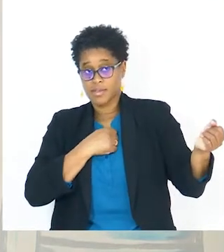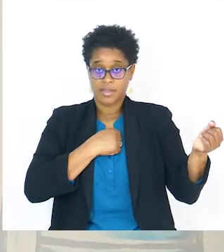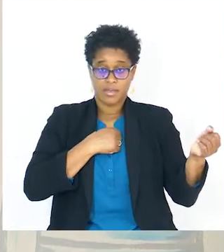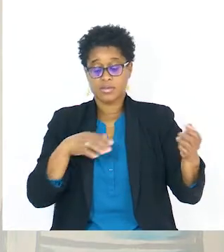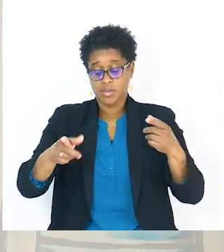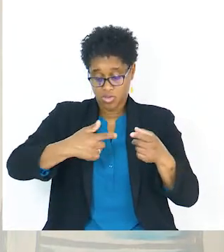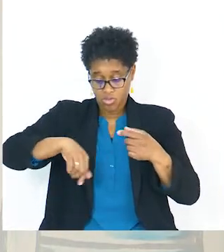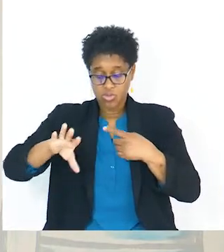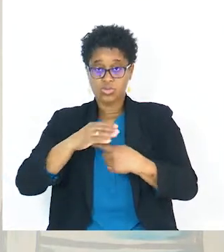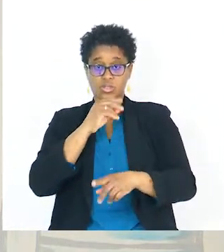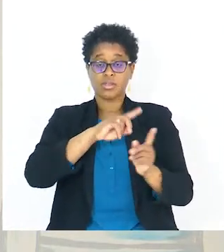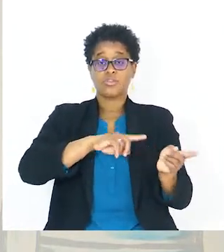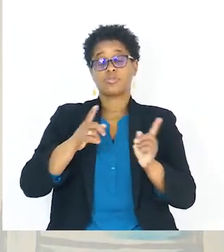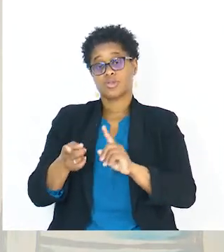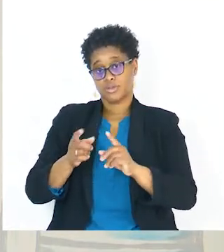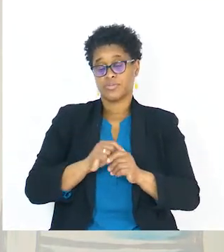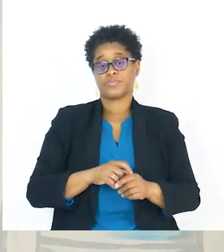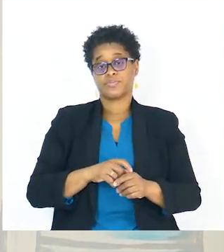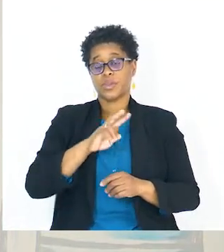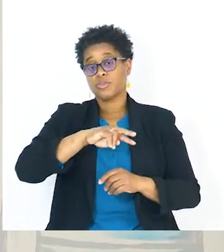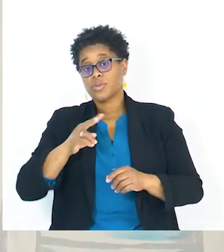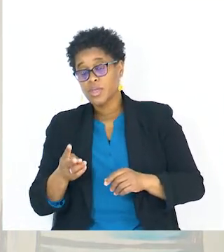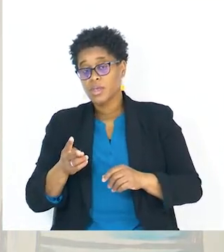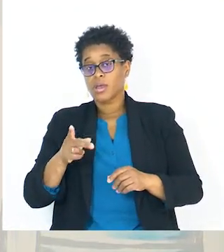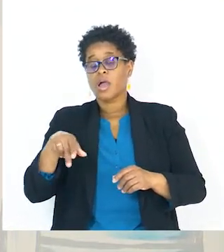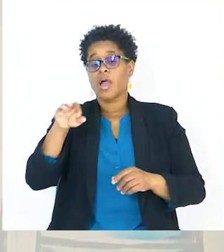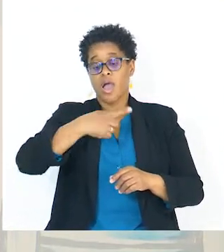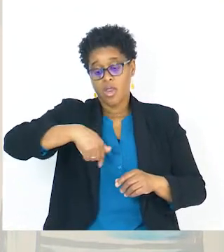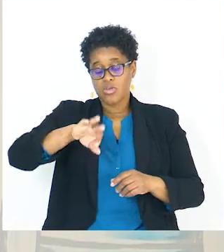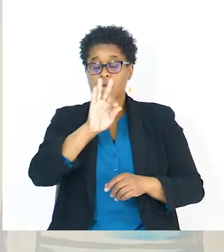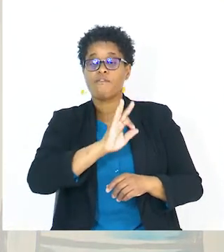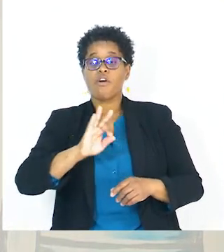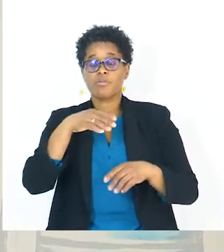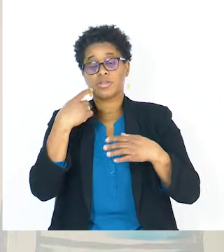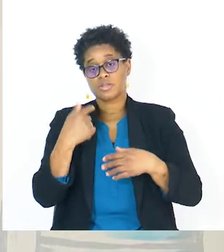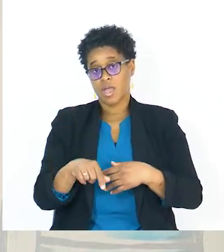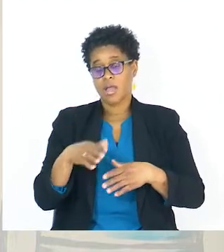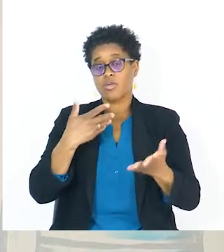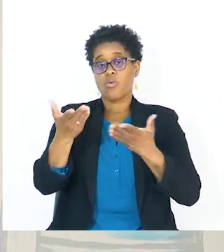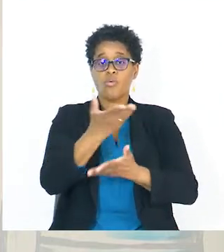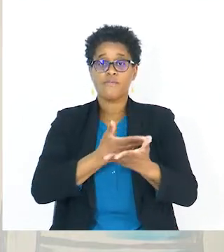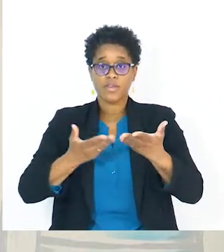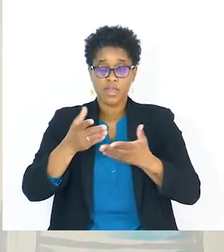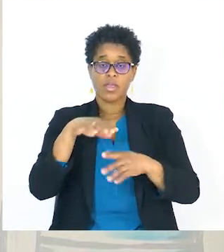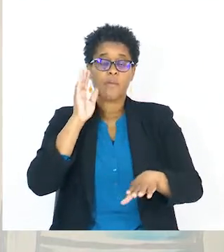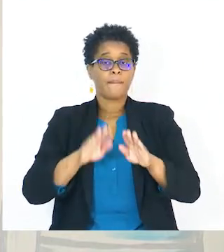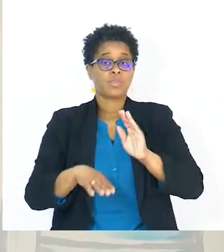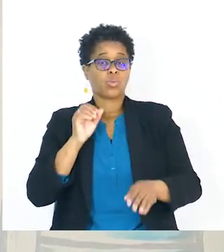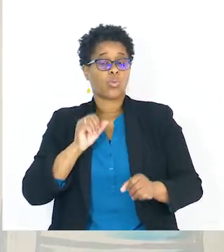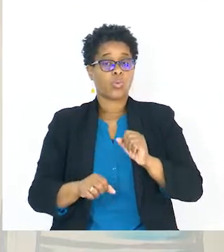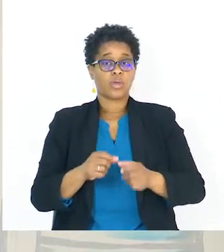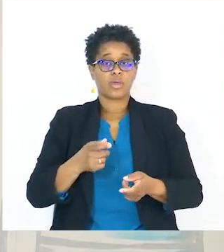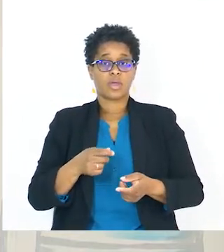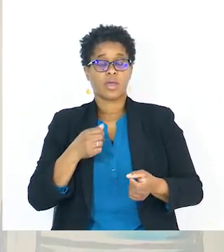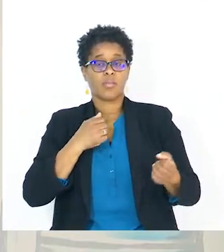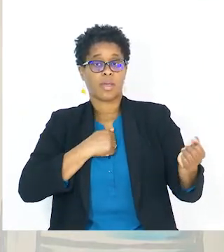dança, nós conseguimos transmitir a nossa forma de estar, de conviver, o batuque,